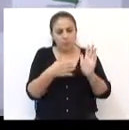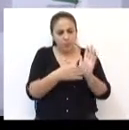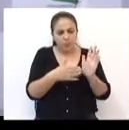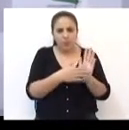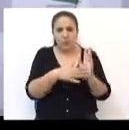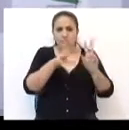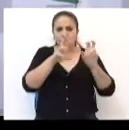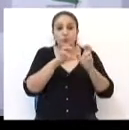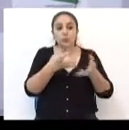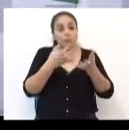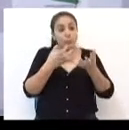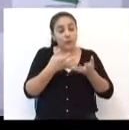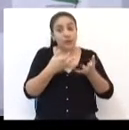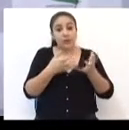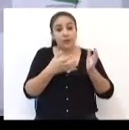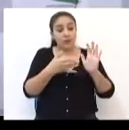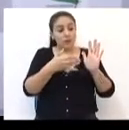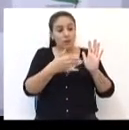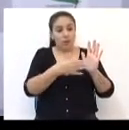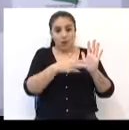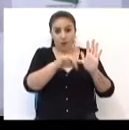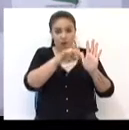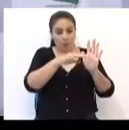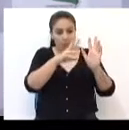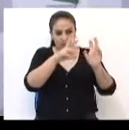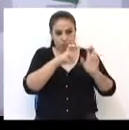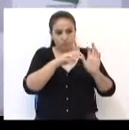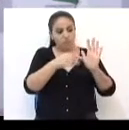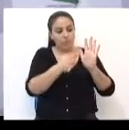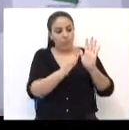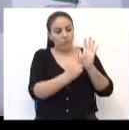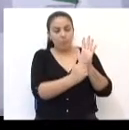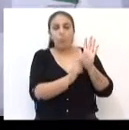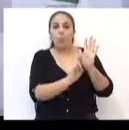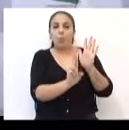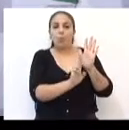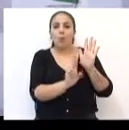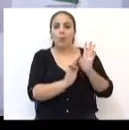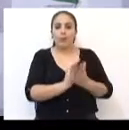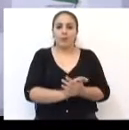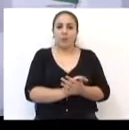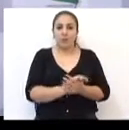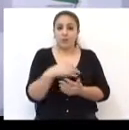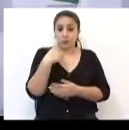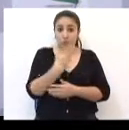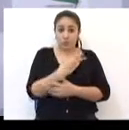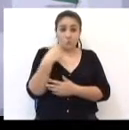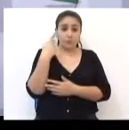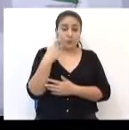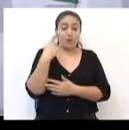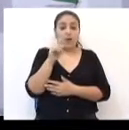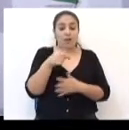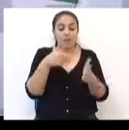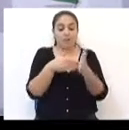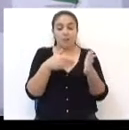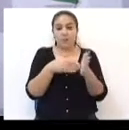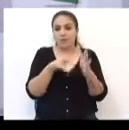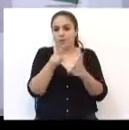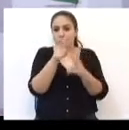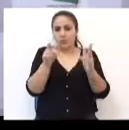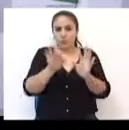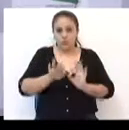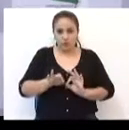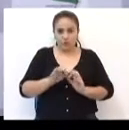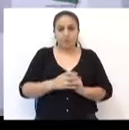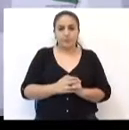quer que essa pauta apareça seu nome. Entretanto, nós vereadores somos limitados a alguns